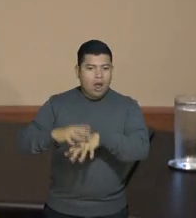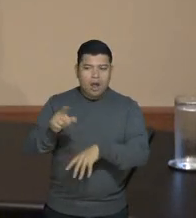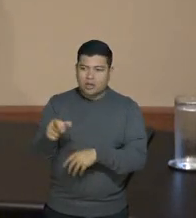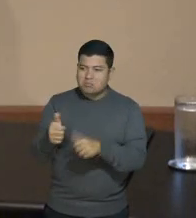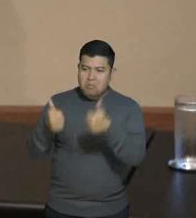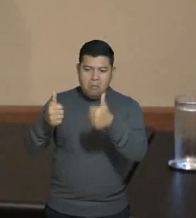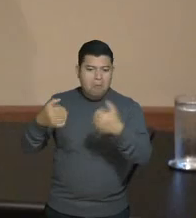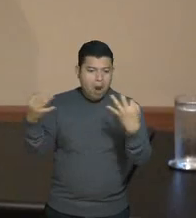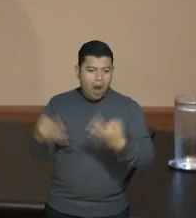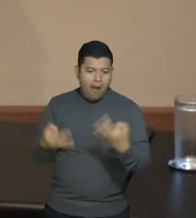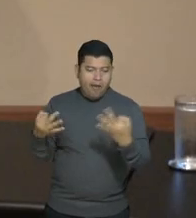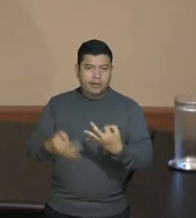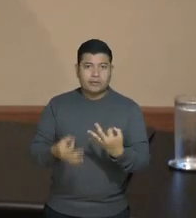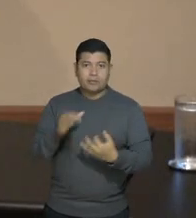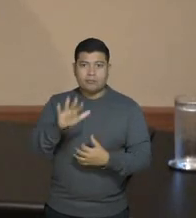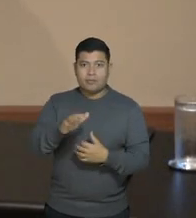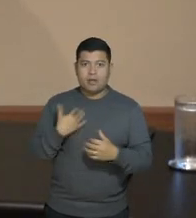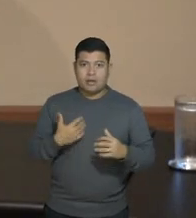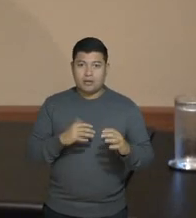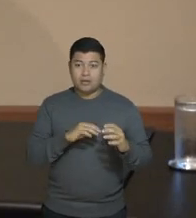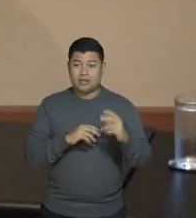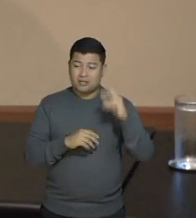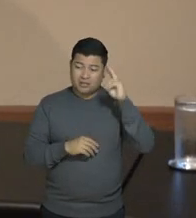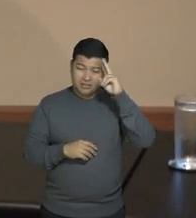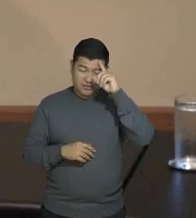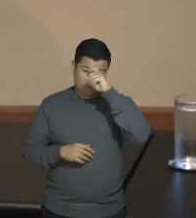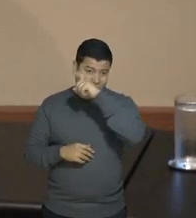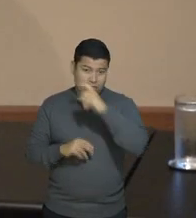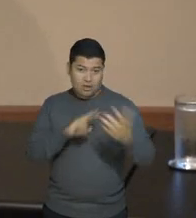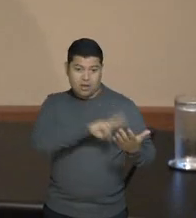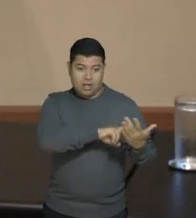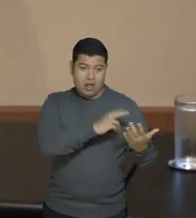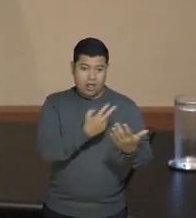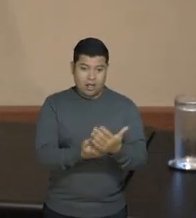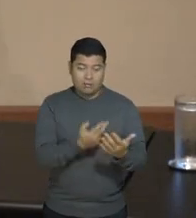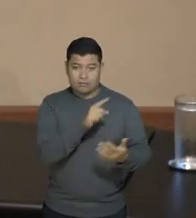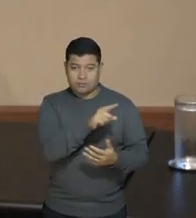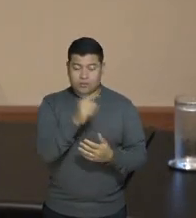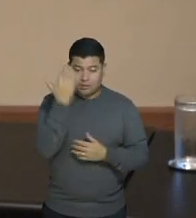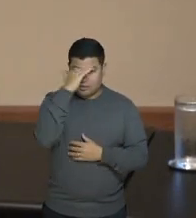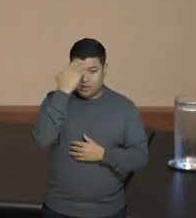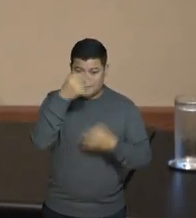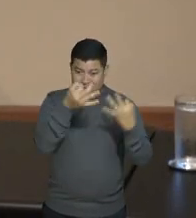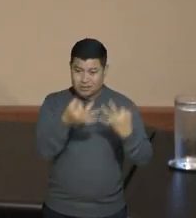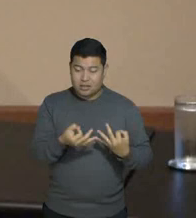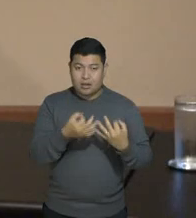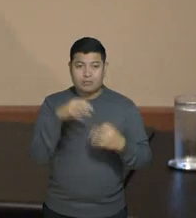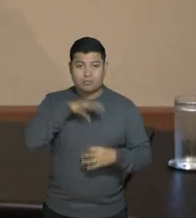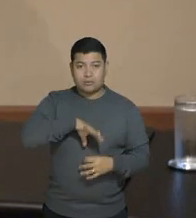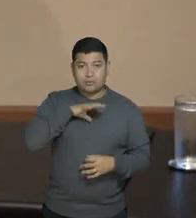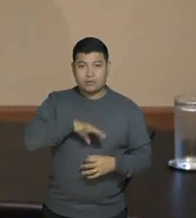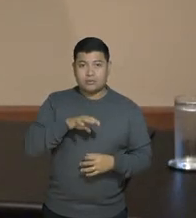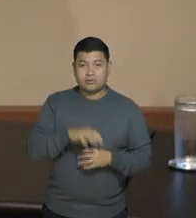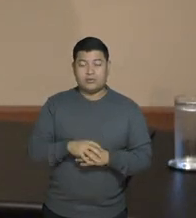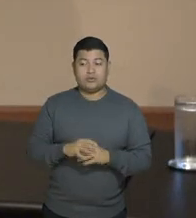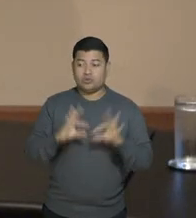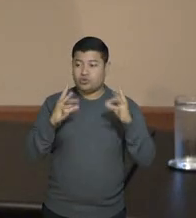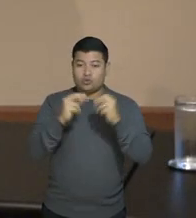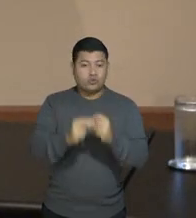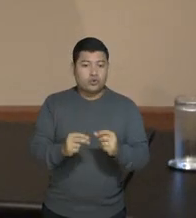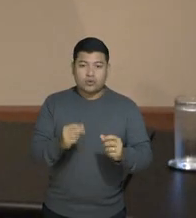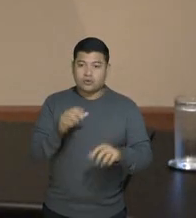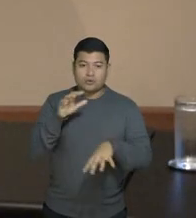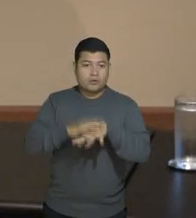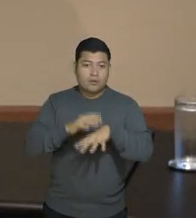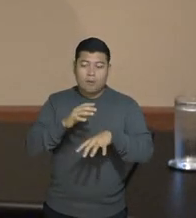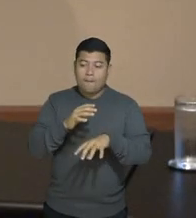assim, tá, ele tem dificuldade para interpretar lá no português, certo? Todas as matérias teóricas, ele tem muita dificuldade.